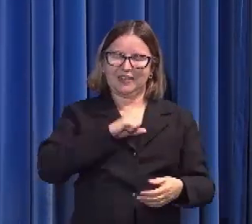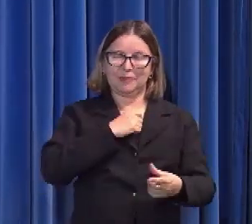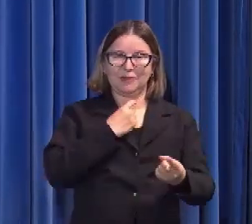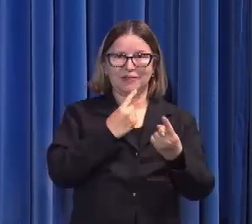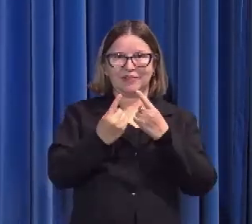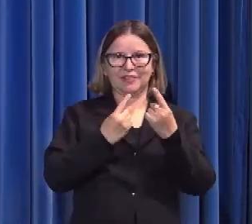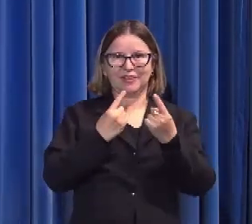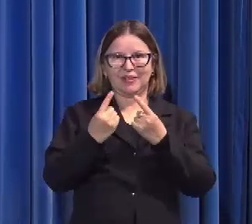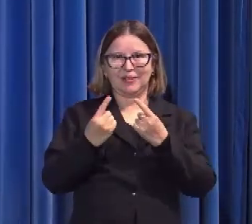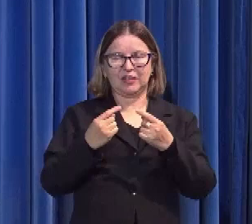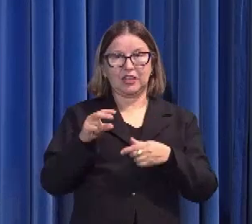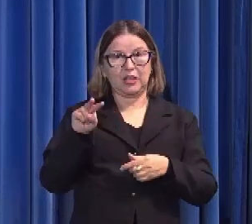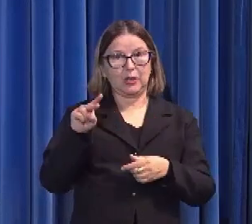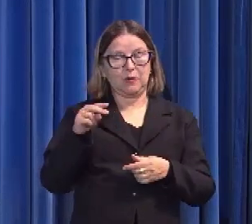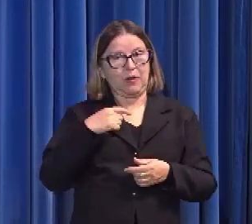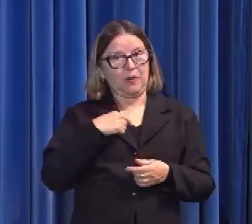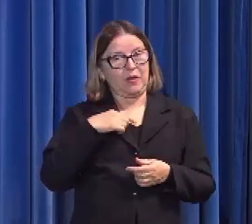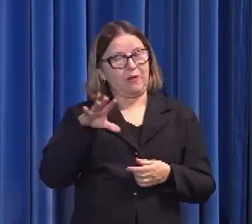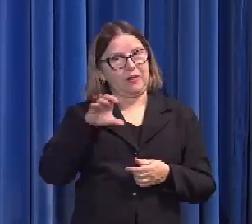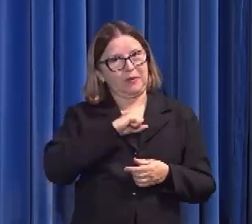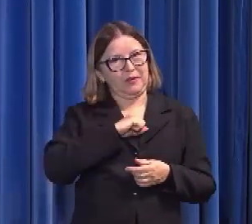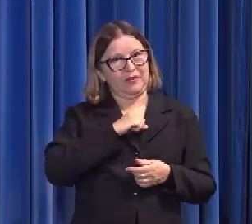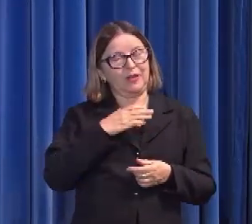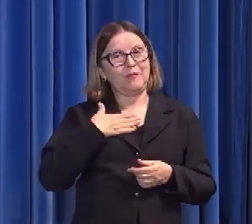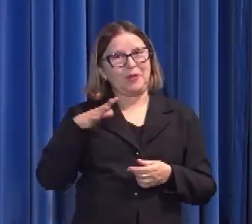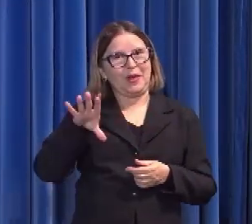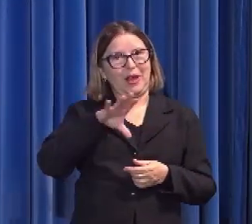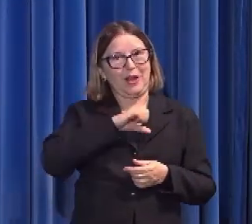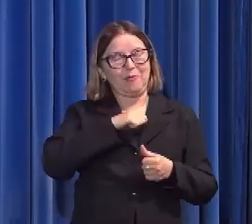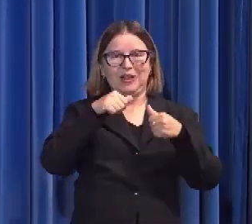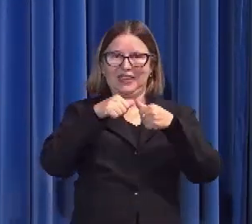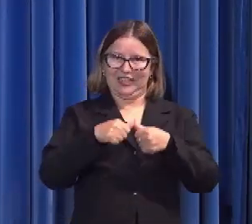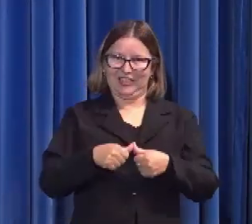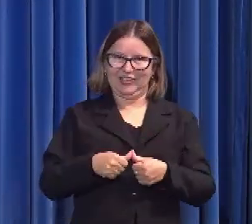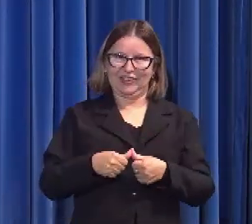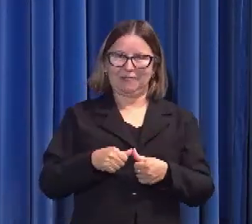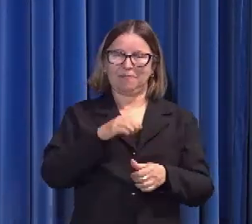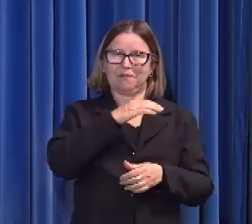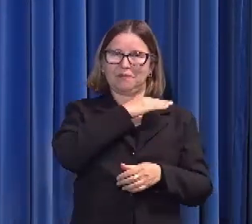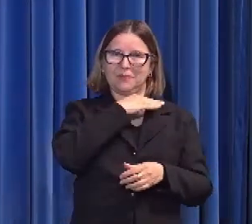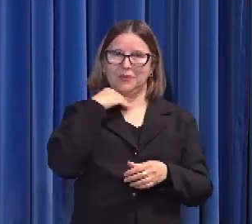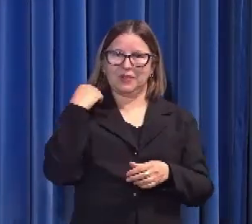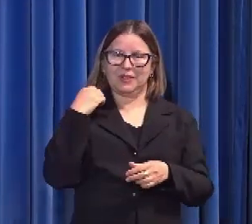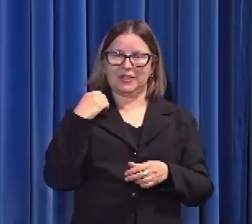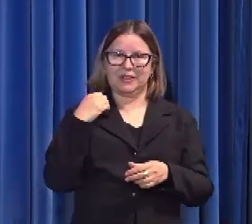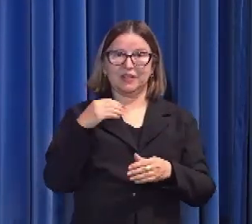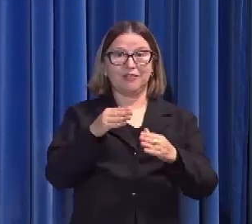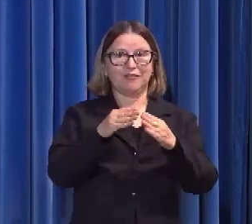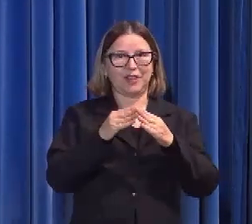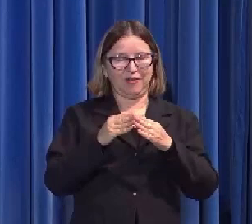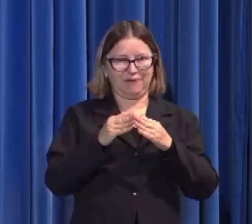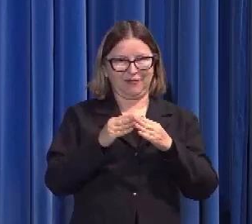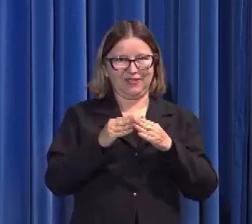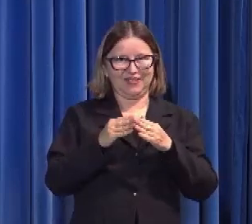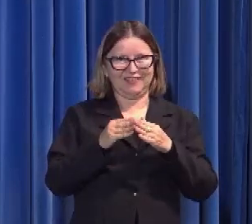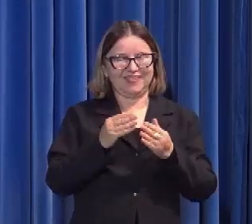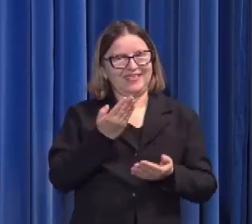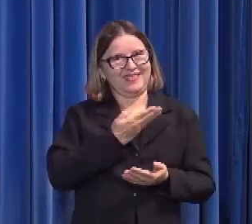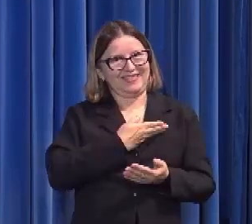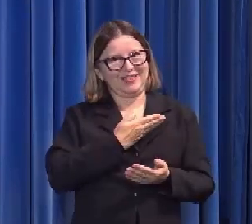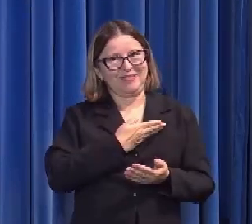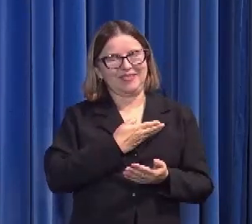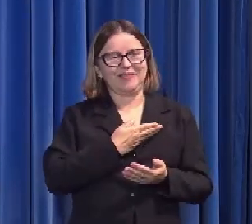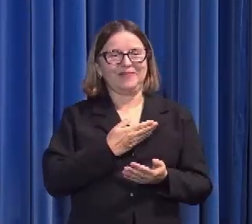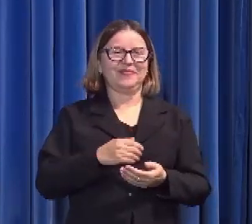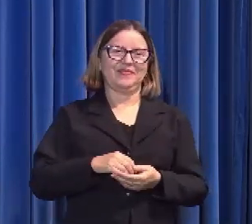aos outros assim como eu amei e o meu amor é este que dar a vida em favor dos seus amigos